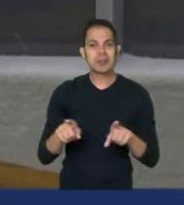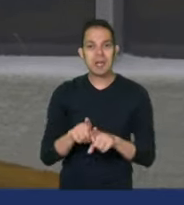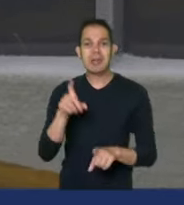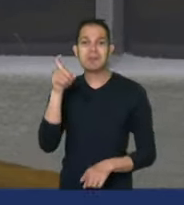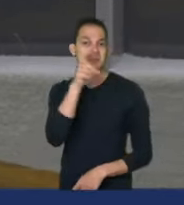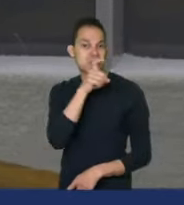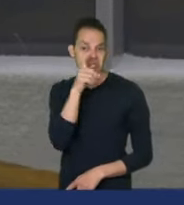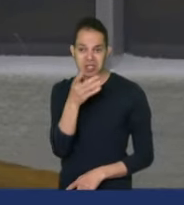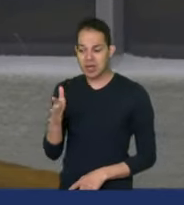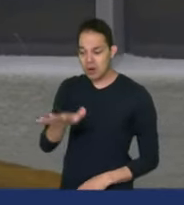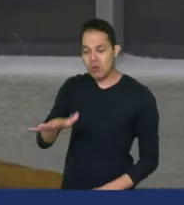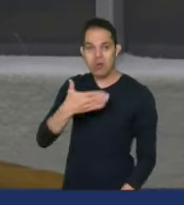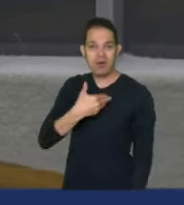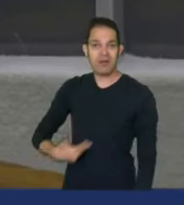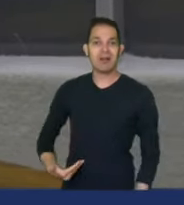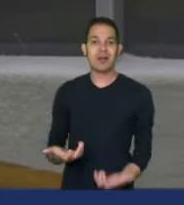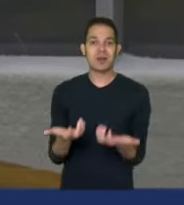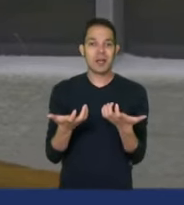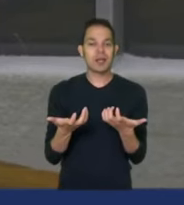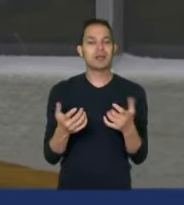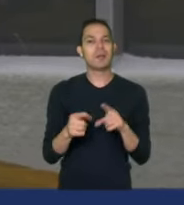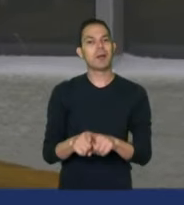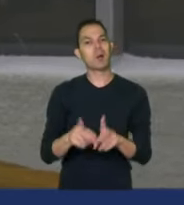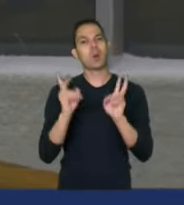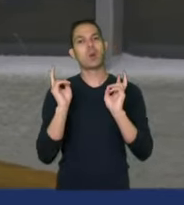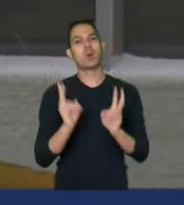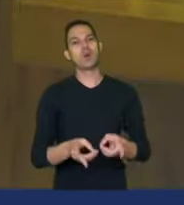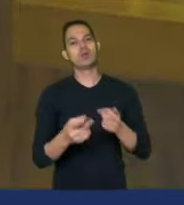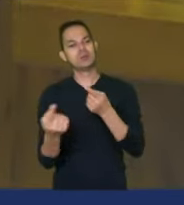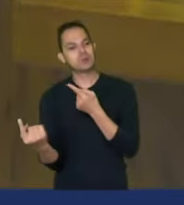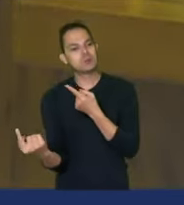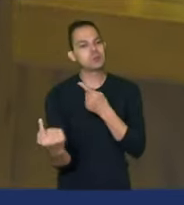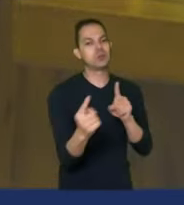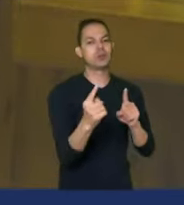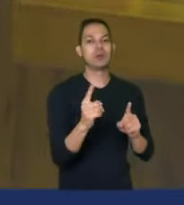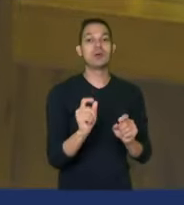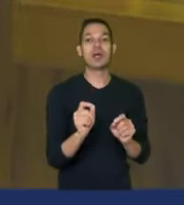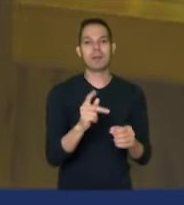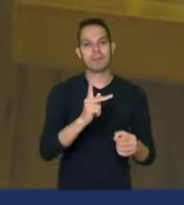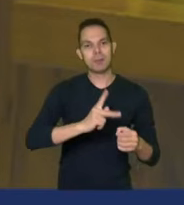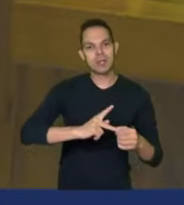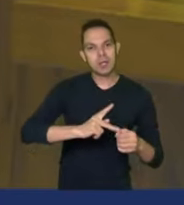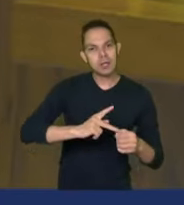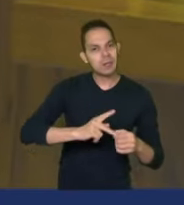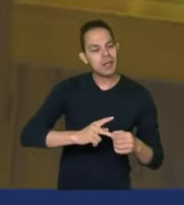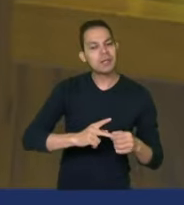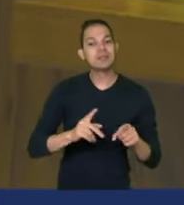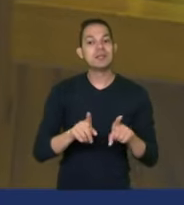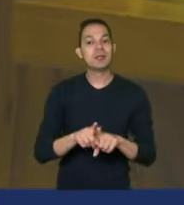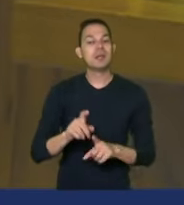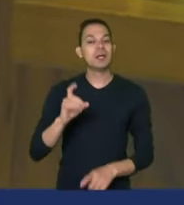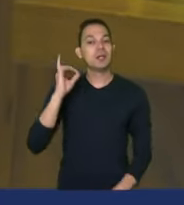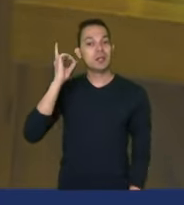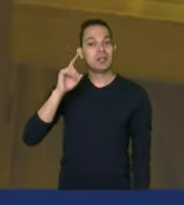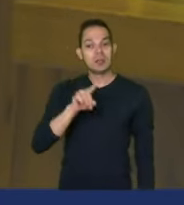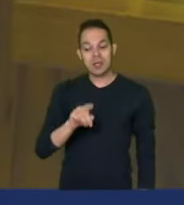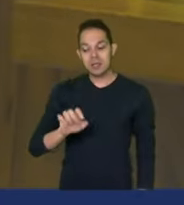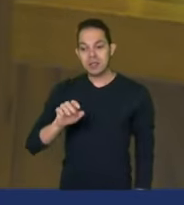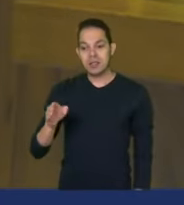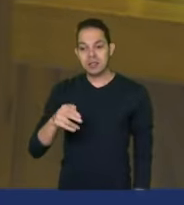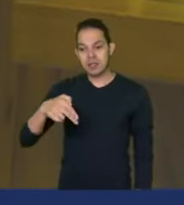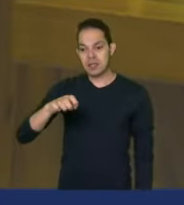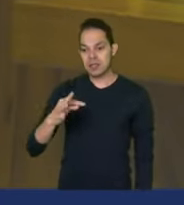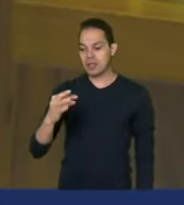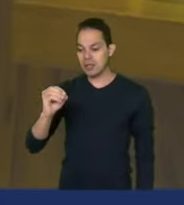tudo. E ainda continua atacando a Petrobras, da mesma maneira os deputados Zé Neto continua atacando a